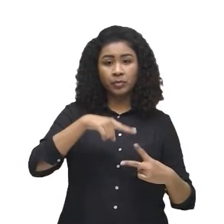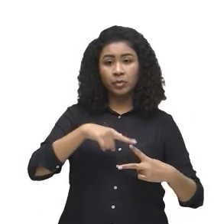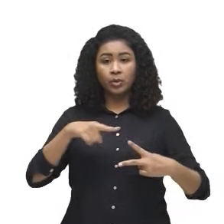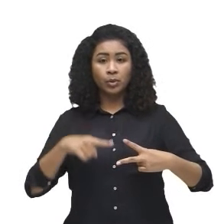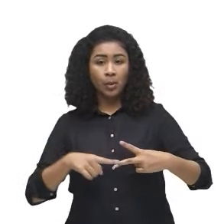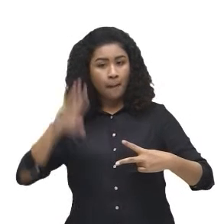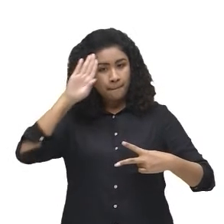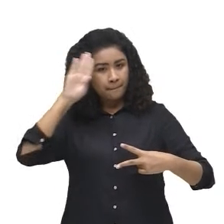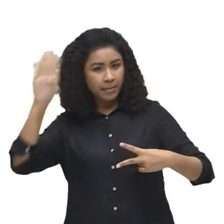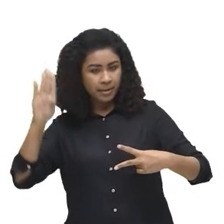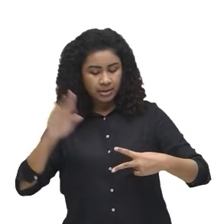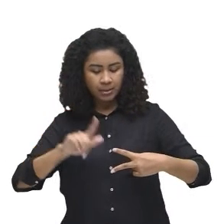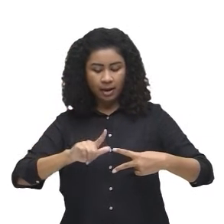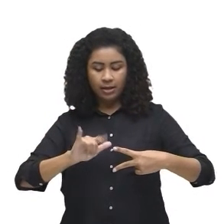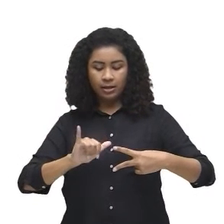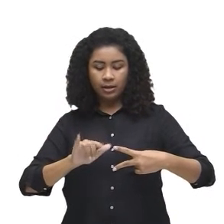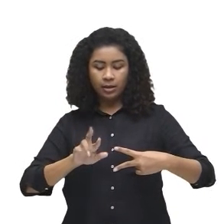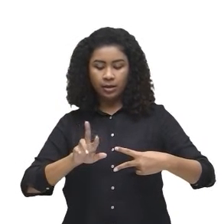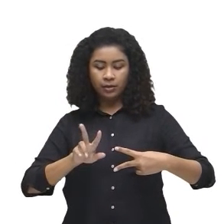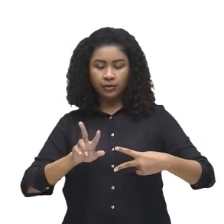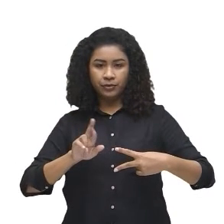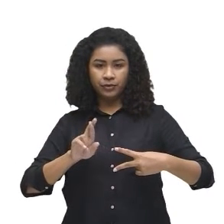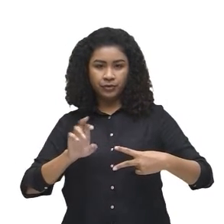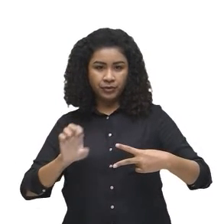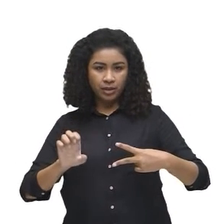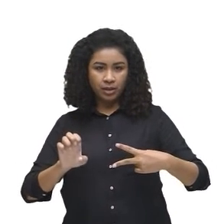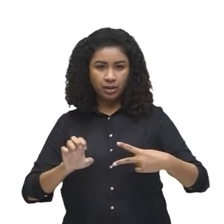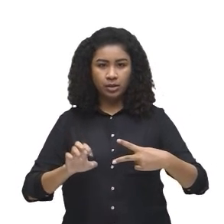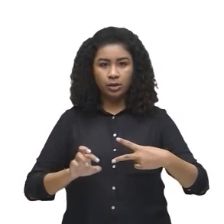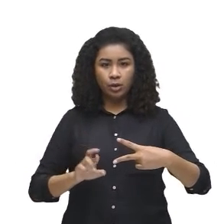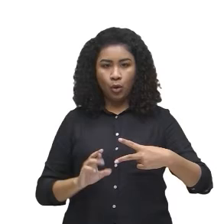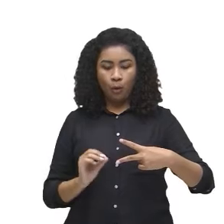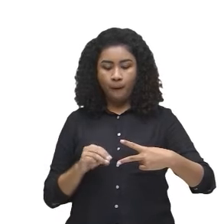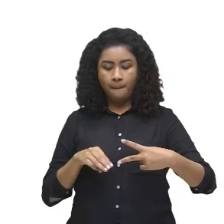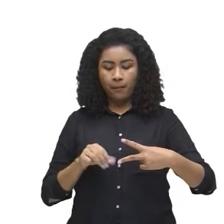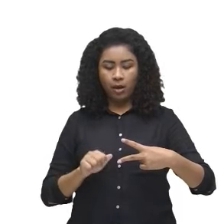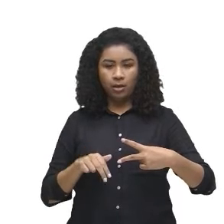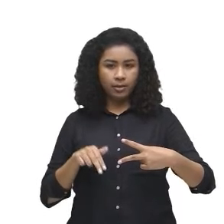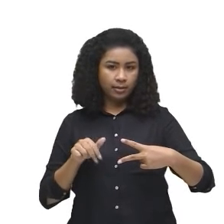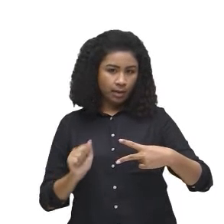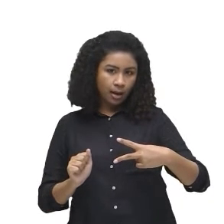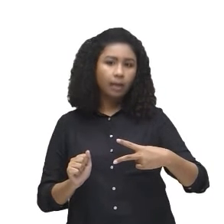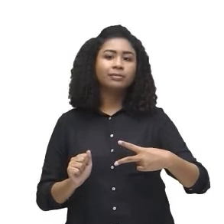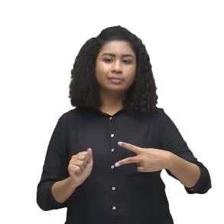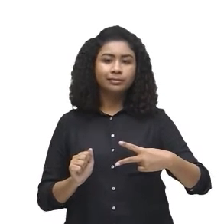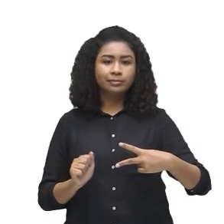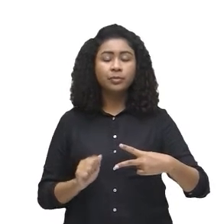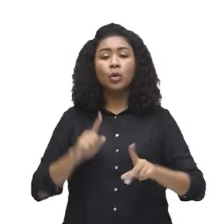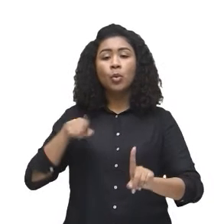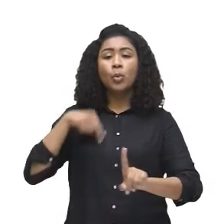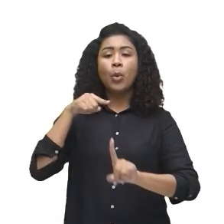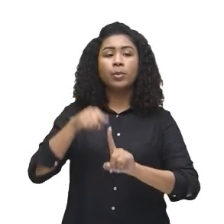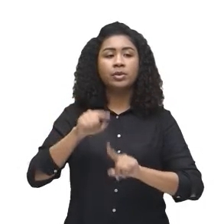onde o objetivo é jogar o oponente no chão e imobilizar suas costas, chamado de encostamento.